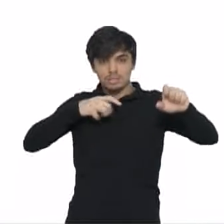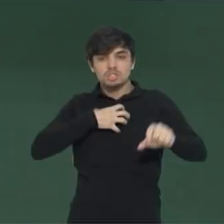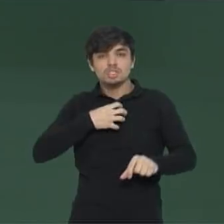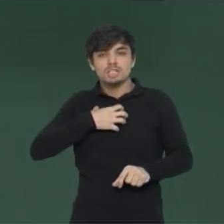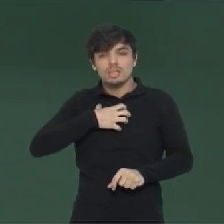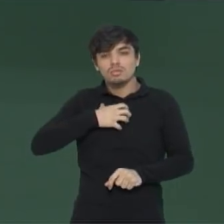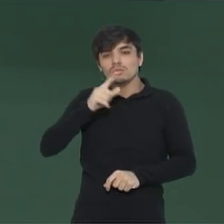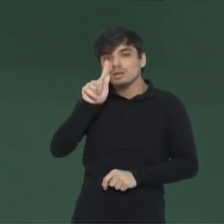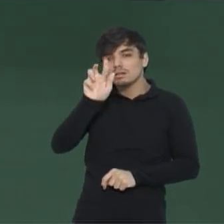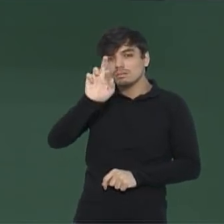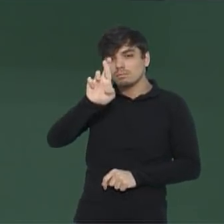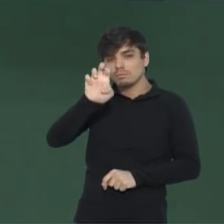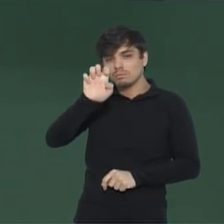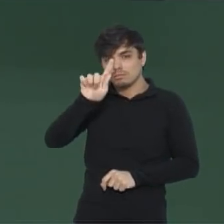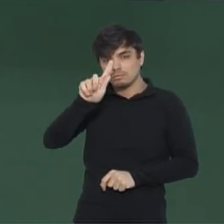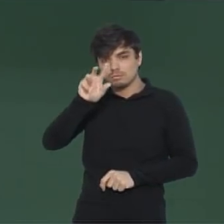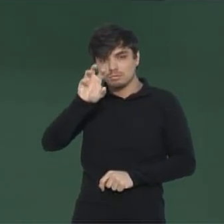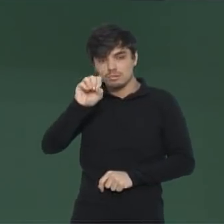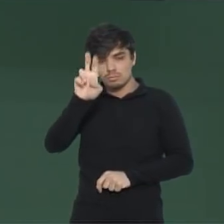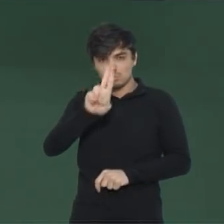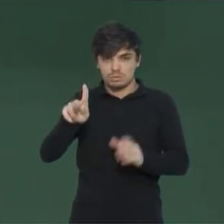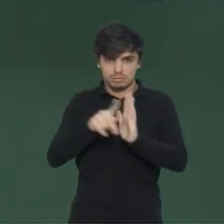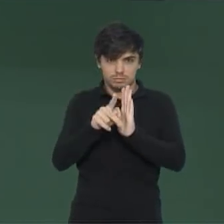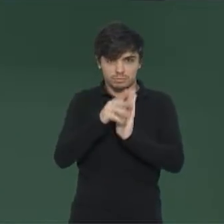foi muito usado pelos romanos também.